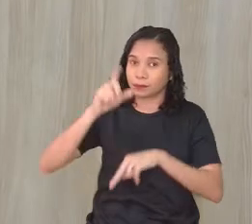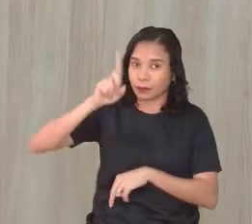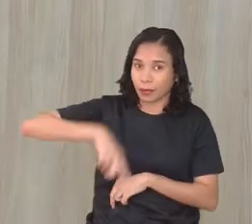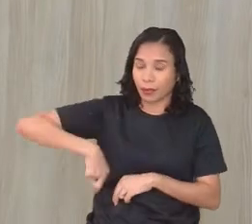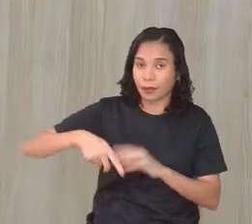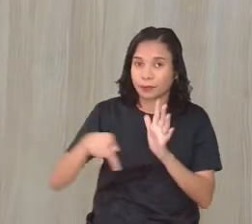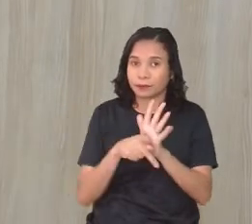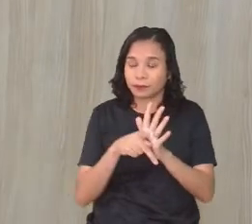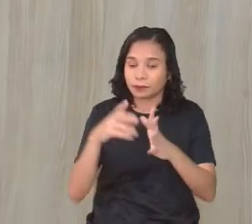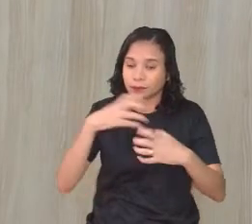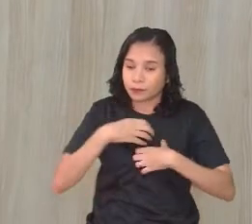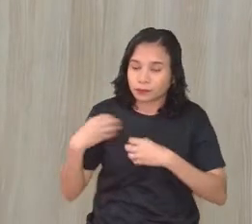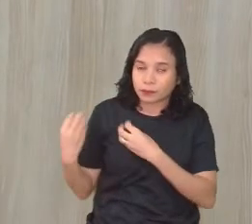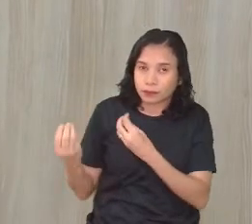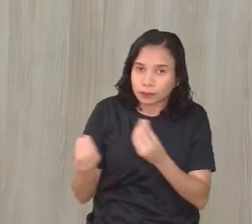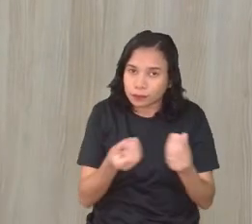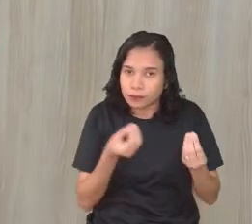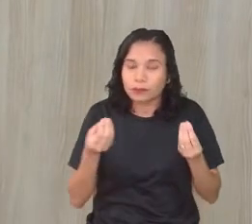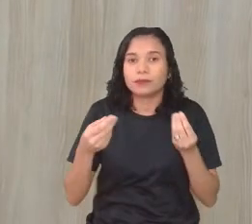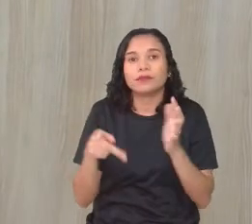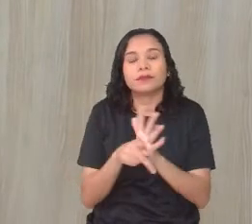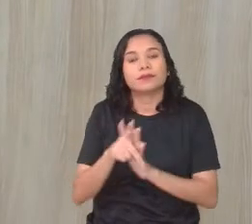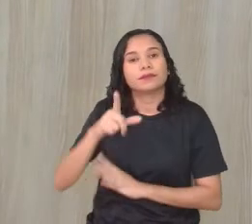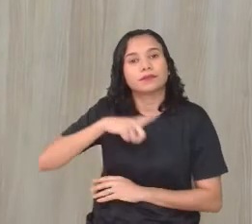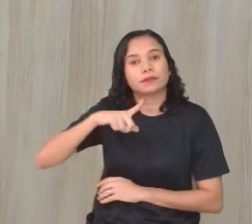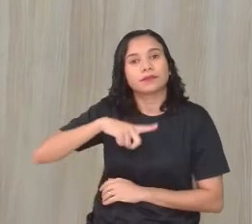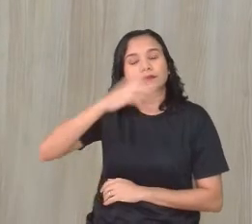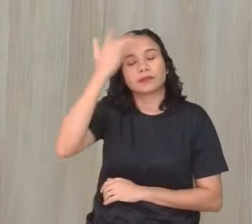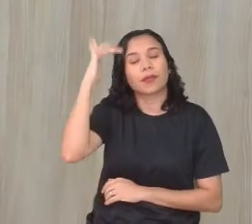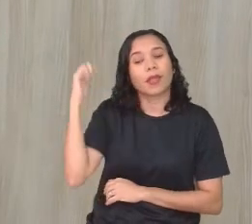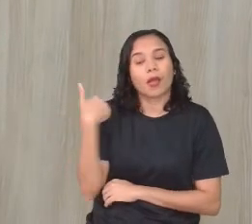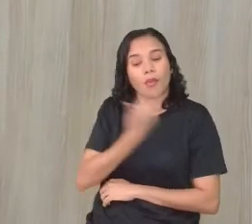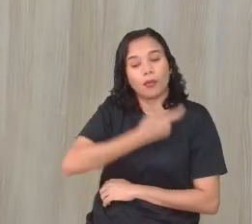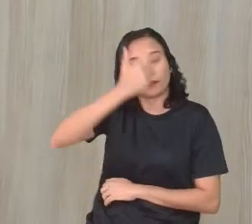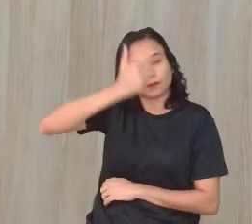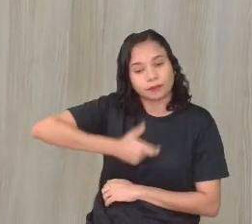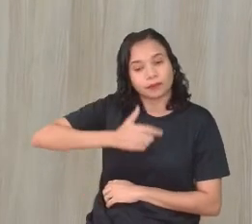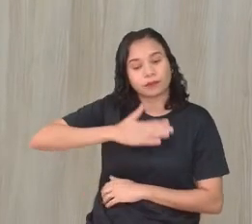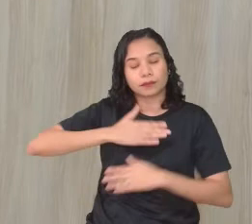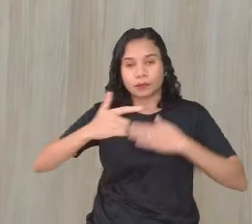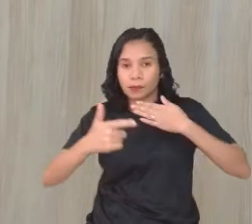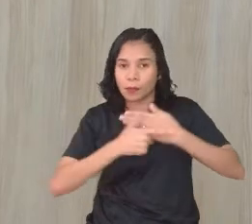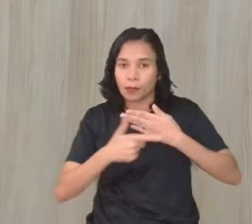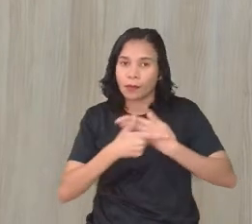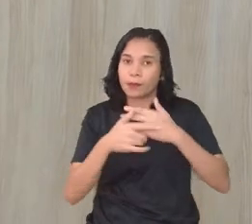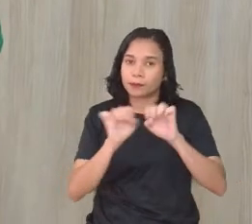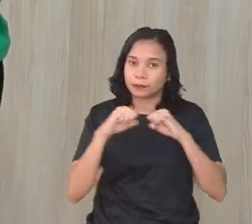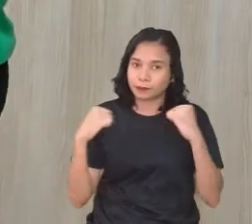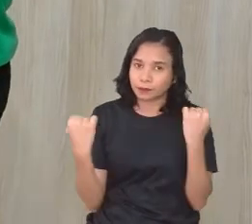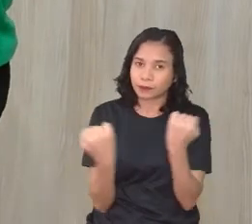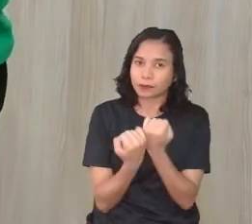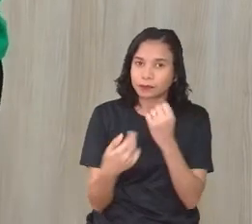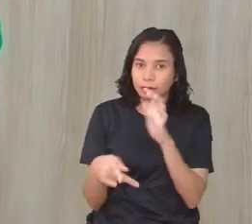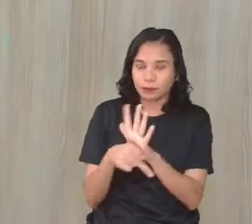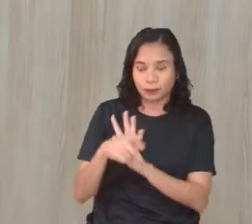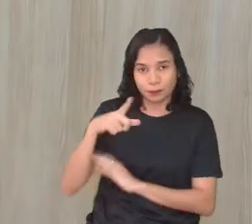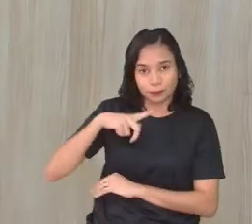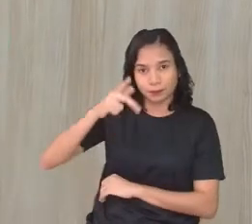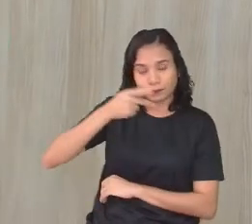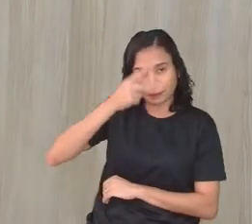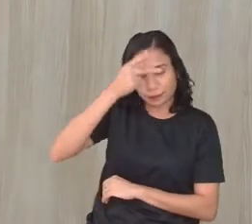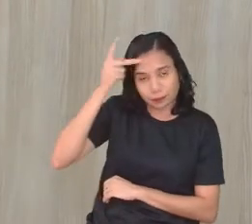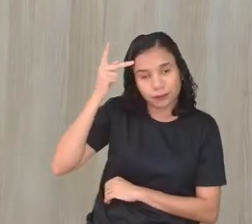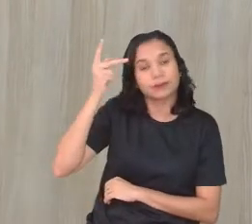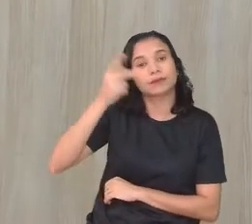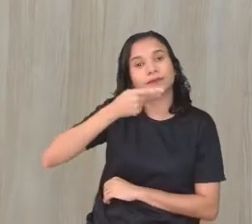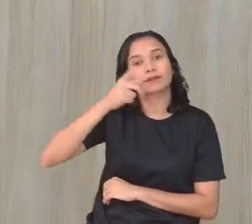esse senso, não é? De quem nós somos e o papel que nós temos, não é? Ao ouvir e ao falar, é